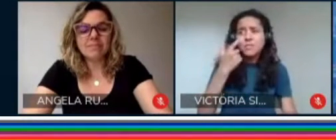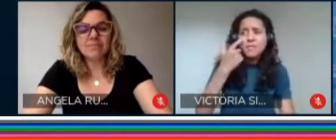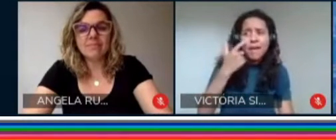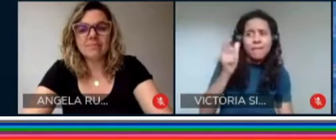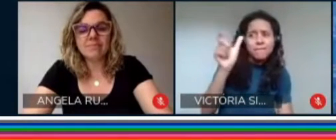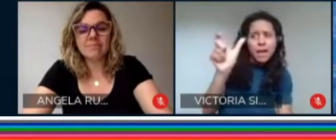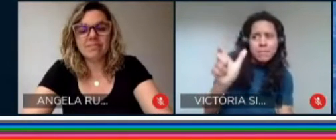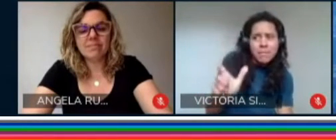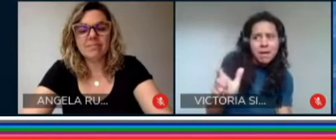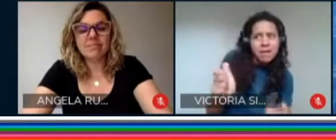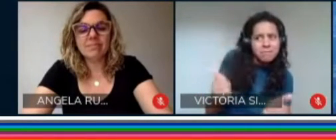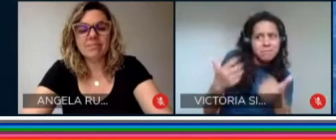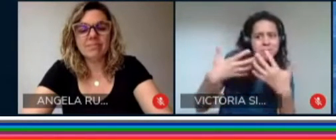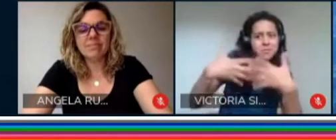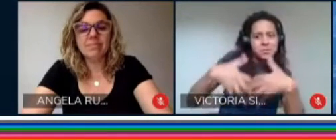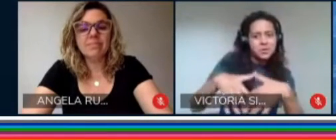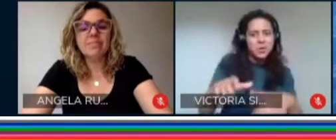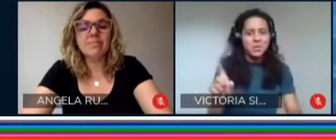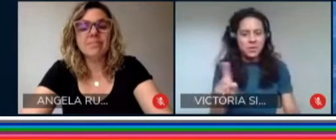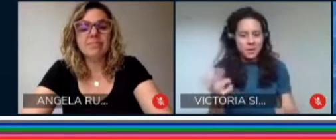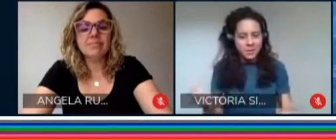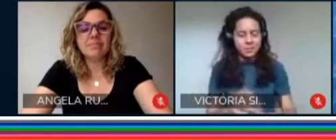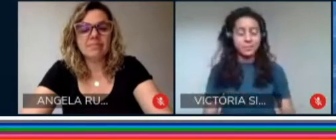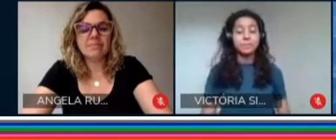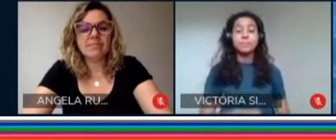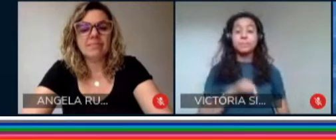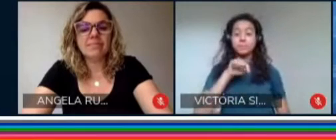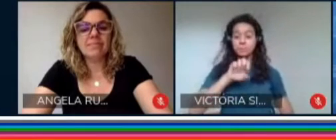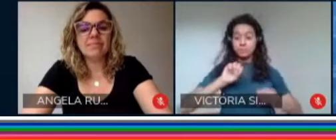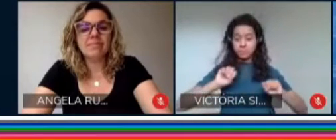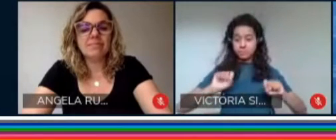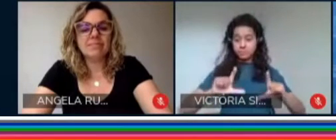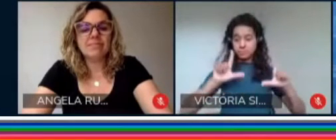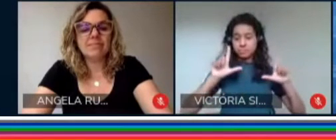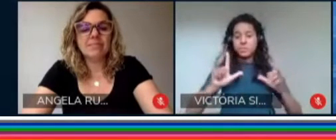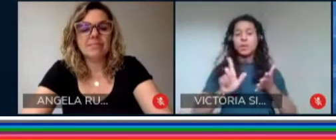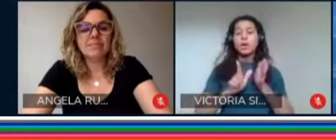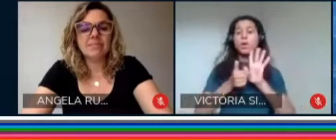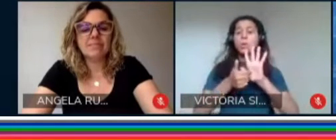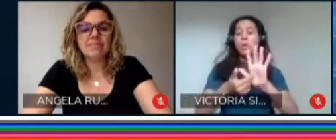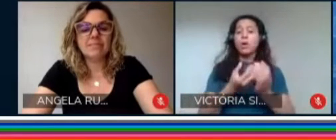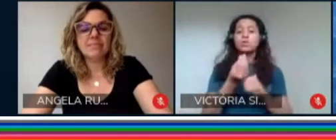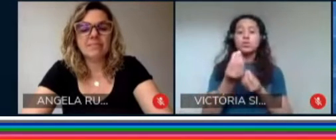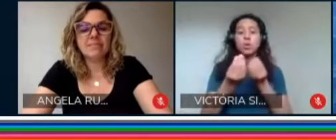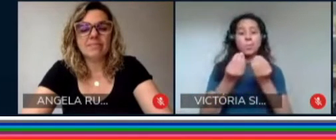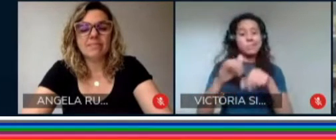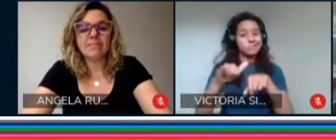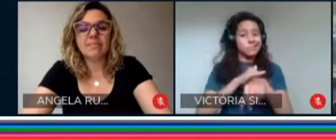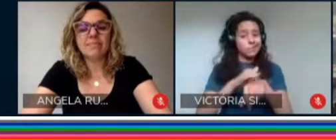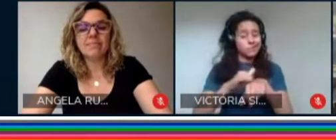Aqui eu mostro para vocês uma aplicação do uso da estratégia de busca.